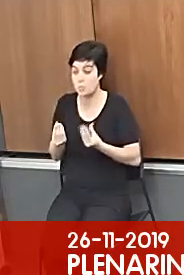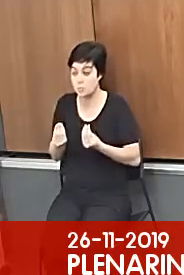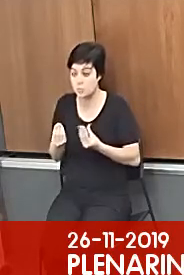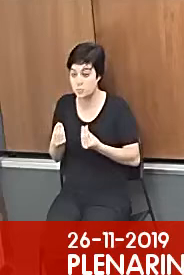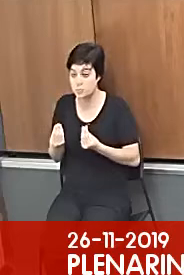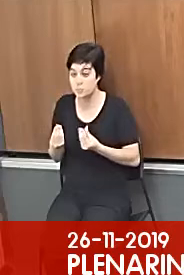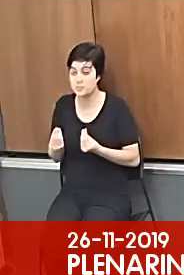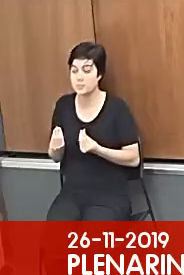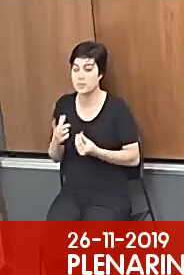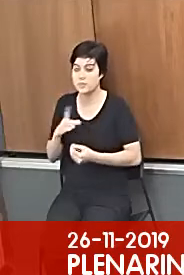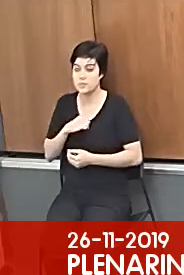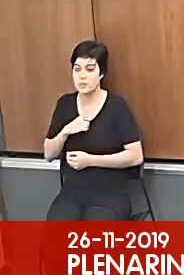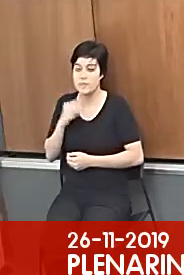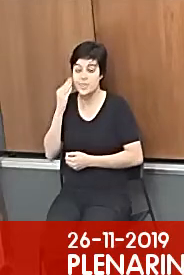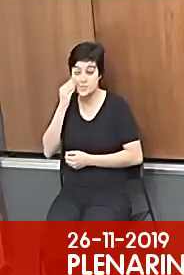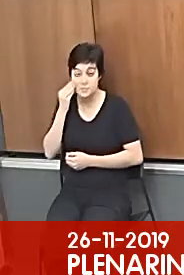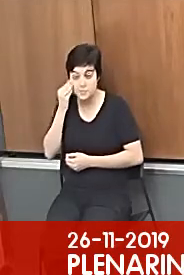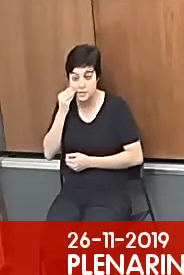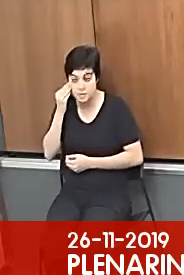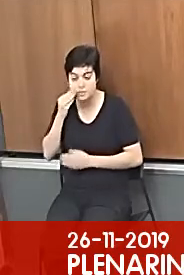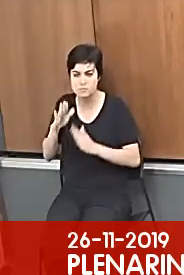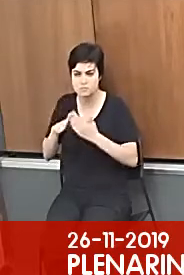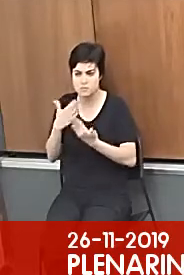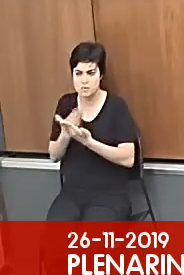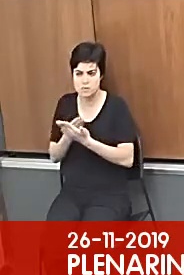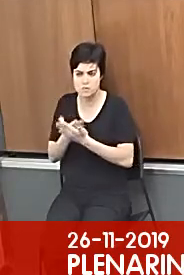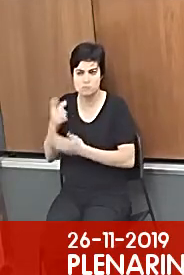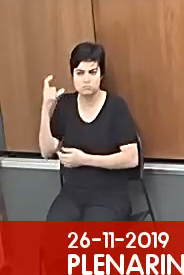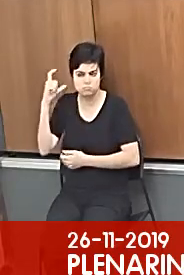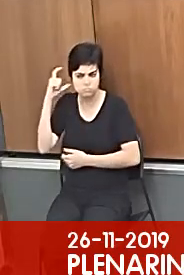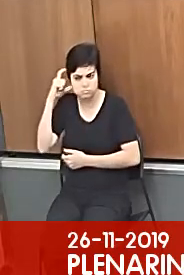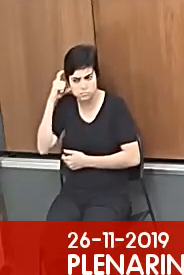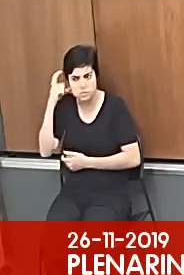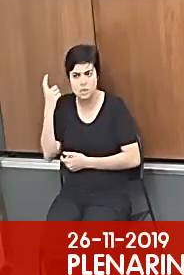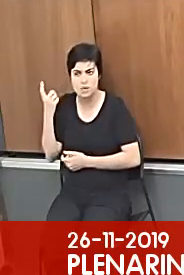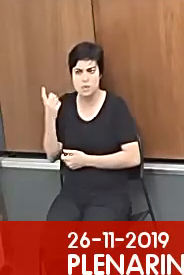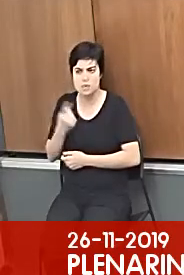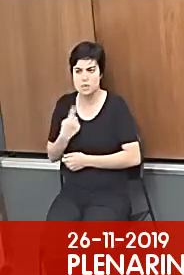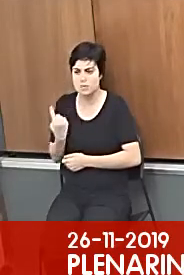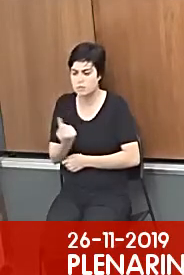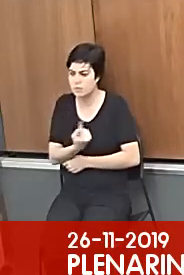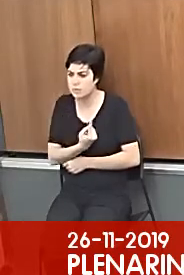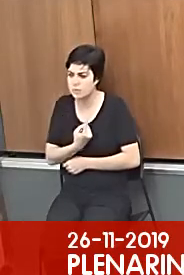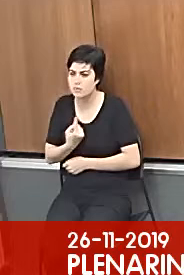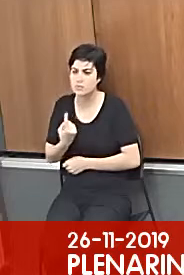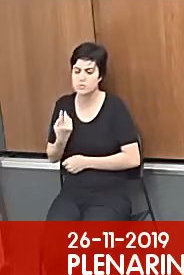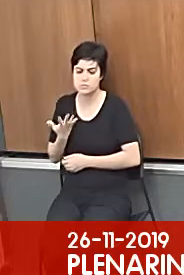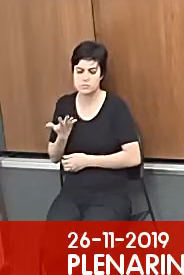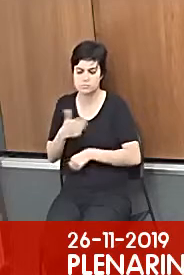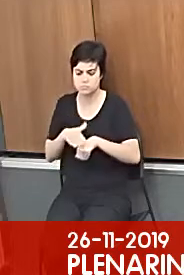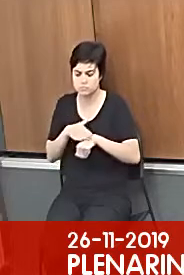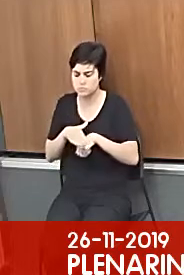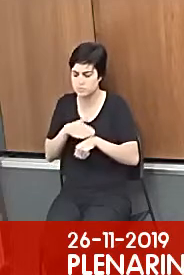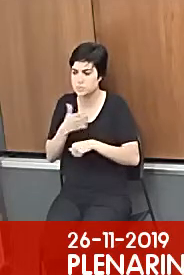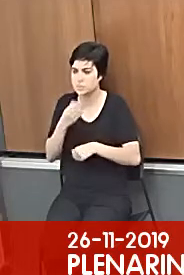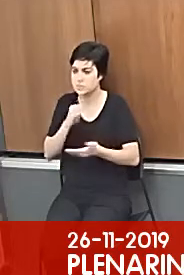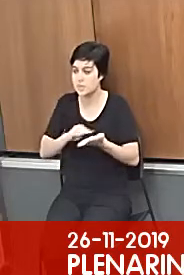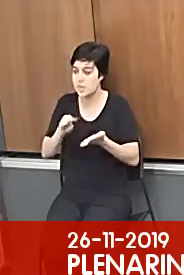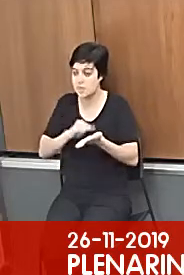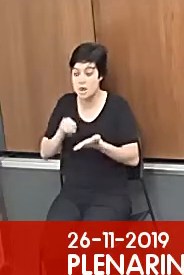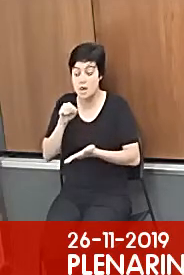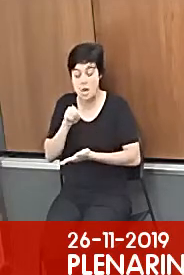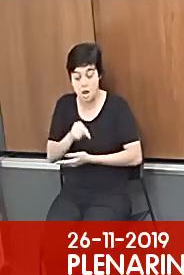na experiência da Escola Francisco Sales, que você está lá, que nós podemos levar para a secretária e podemos mostrar. Ela